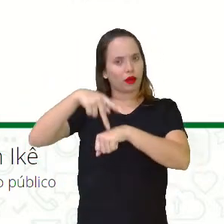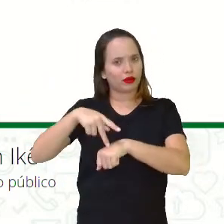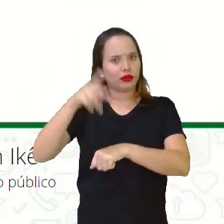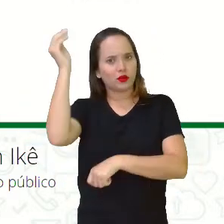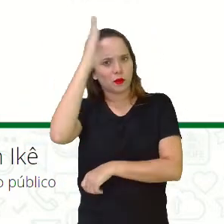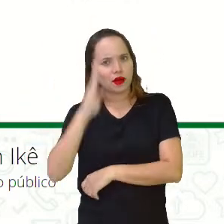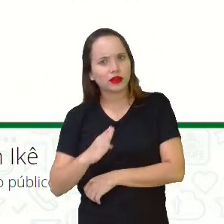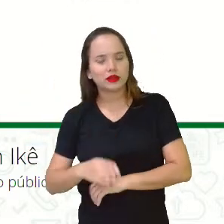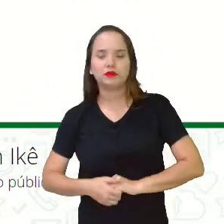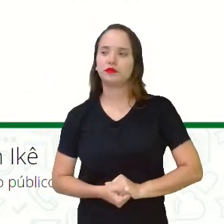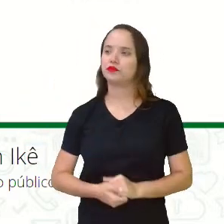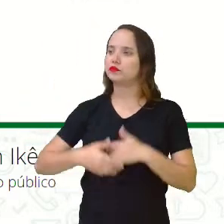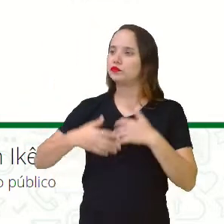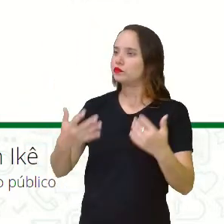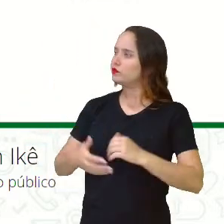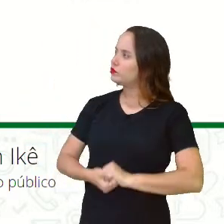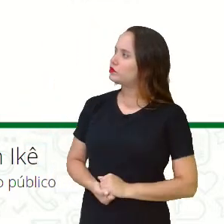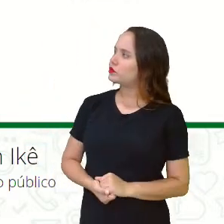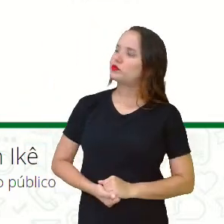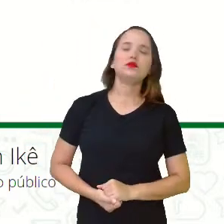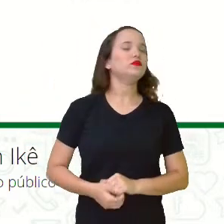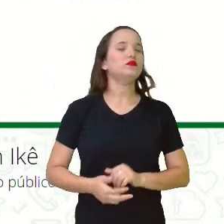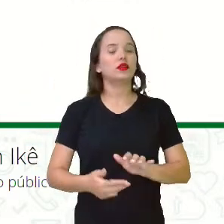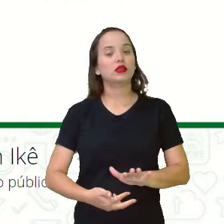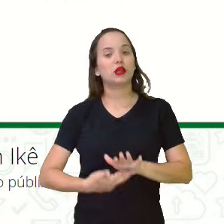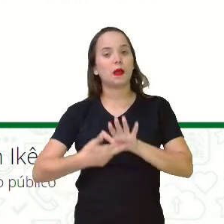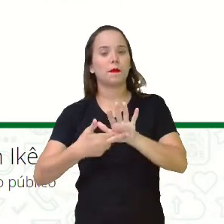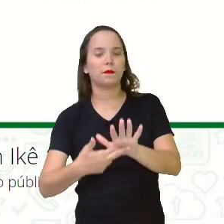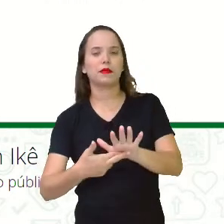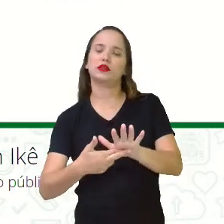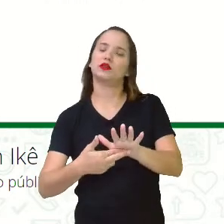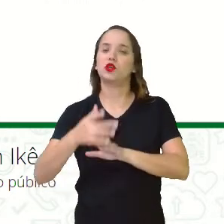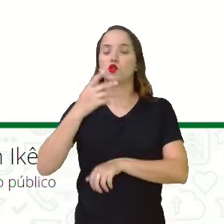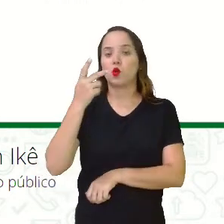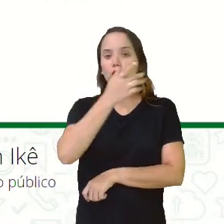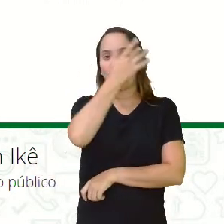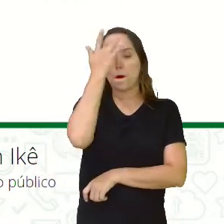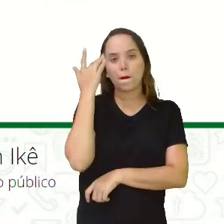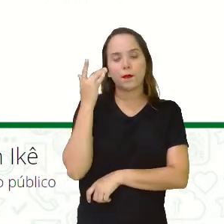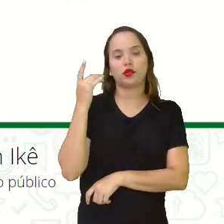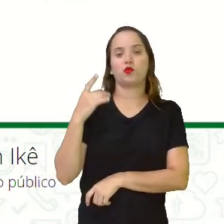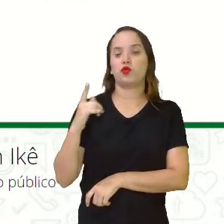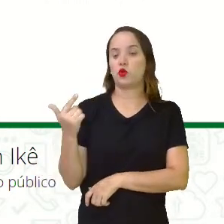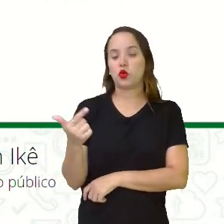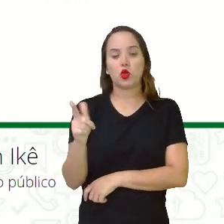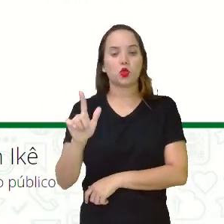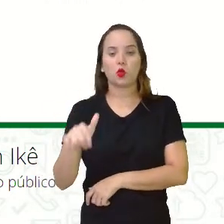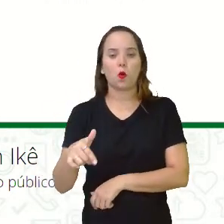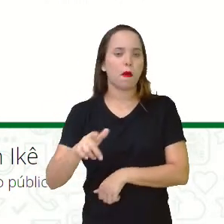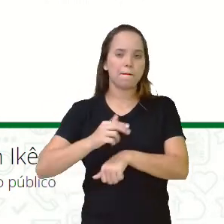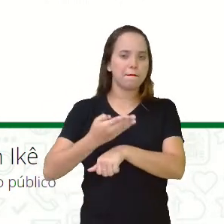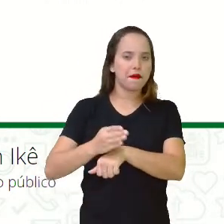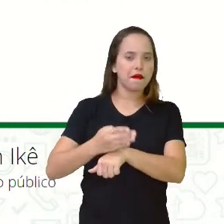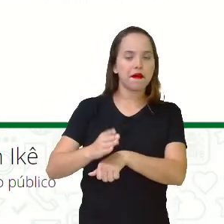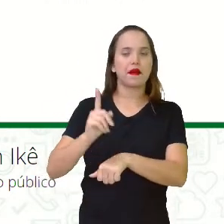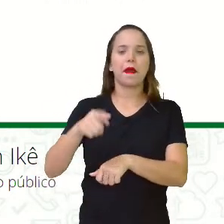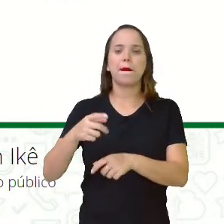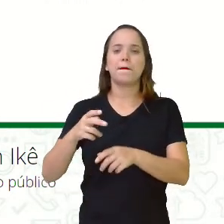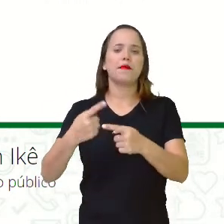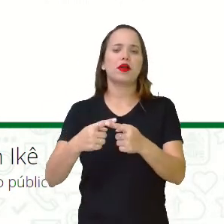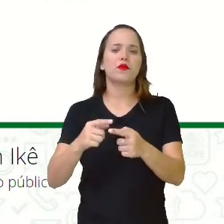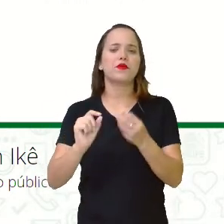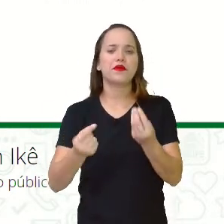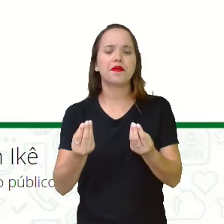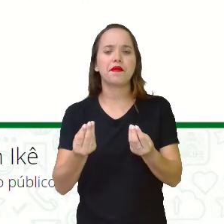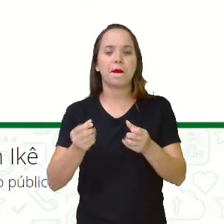Então, a subrepresentação dos povos não brancos na educação serve para perpetuar a noção do branco como